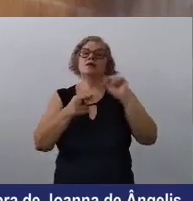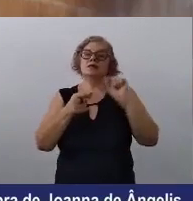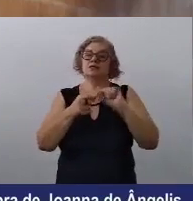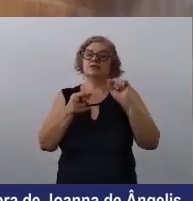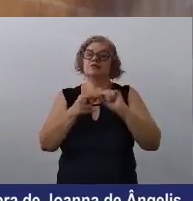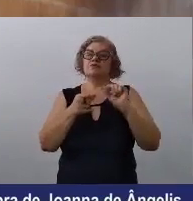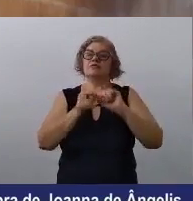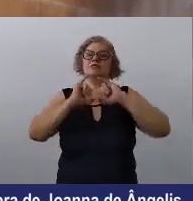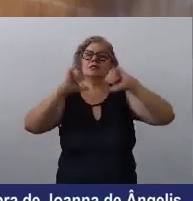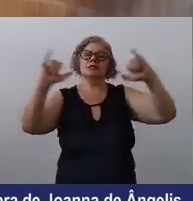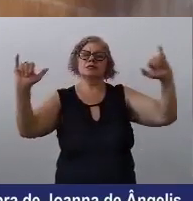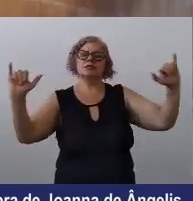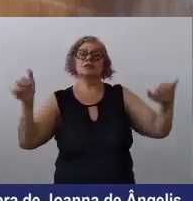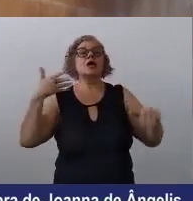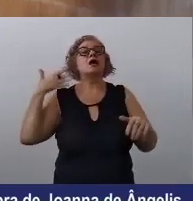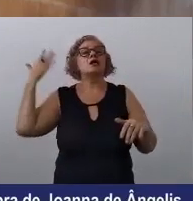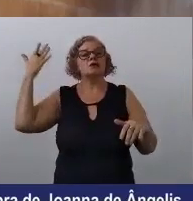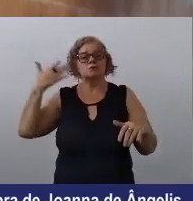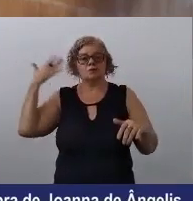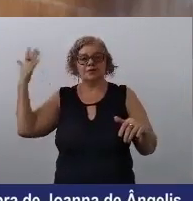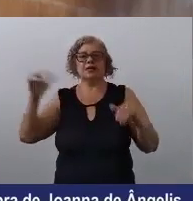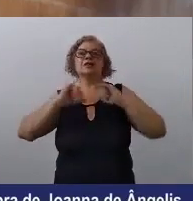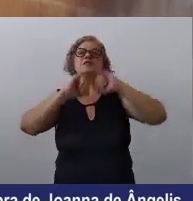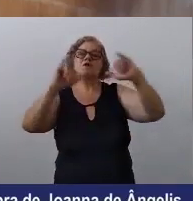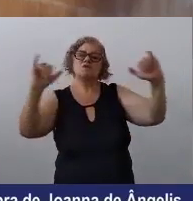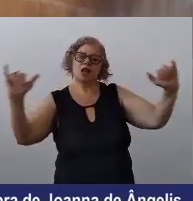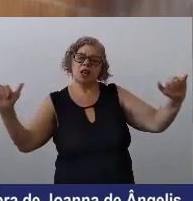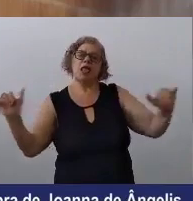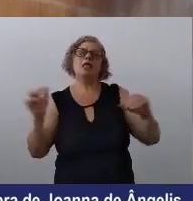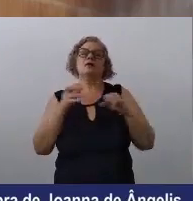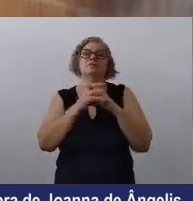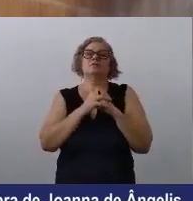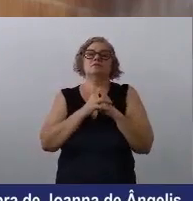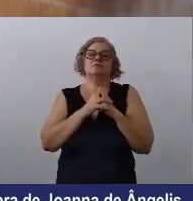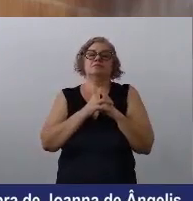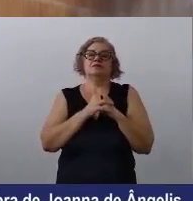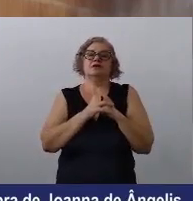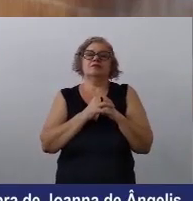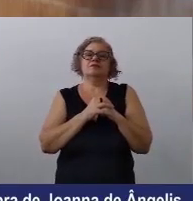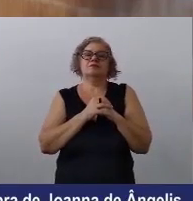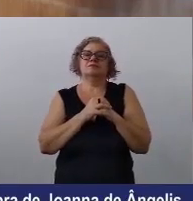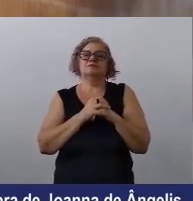fazer para os fundadores da casa, para os trabalhadores mais antigos